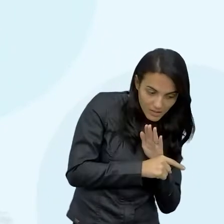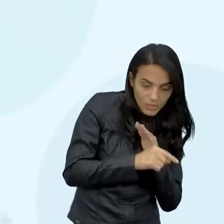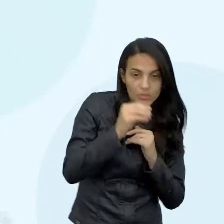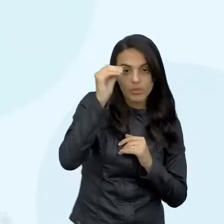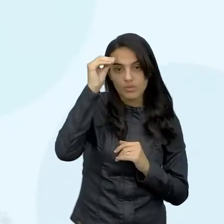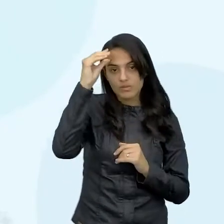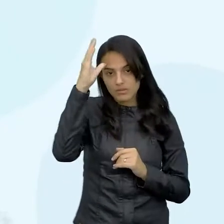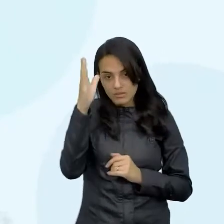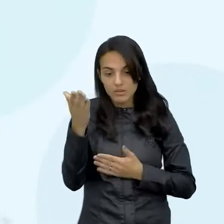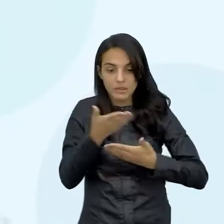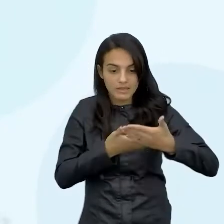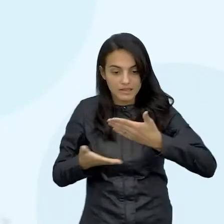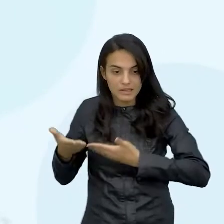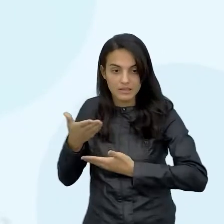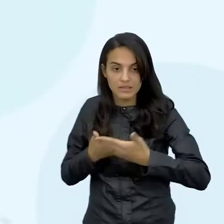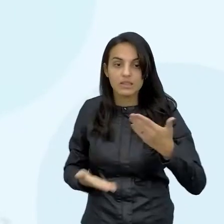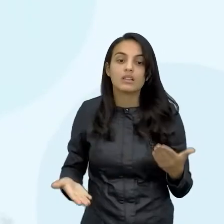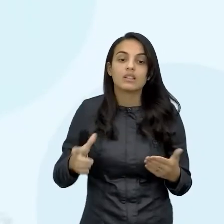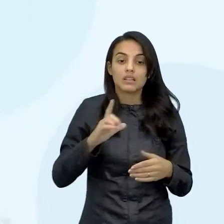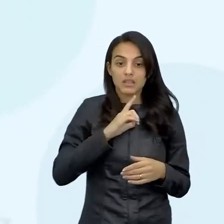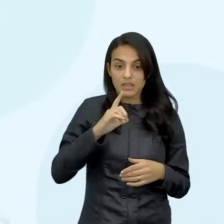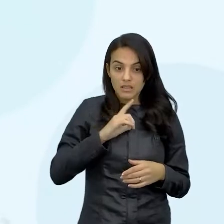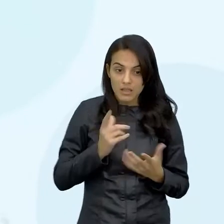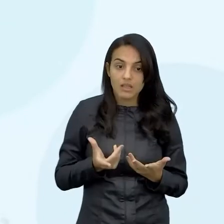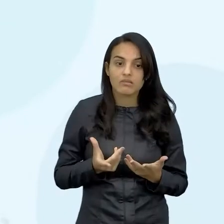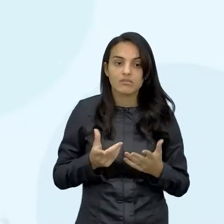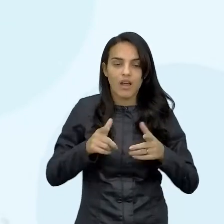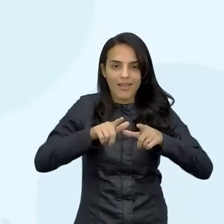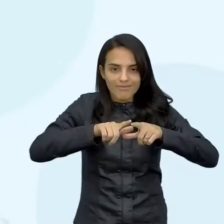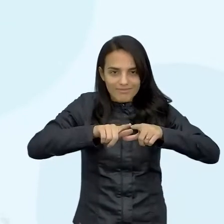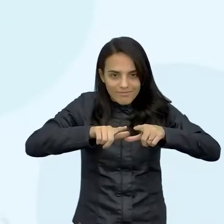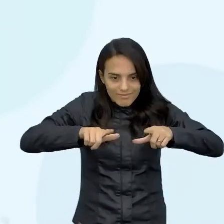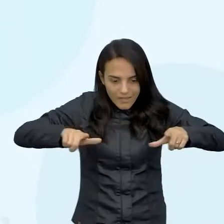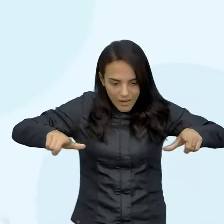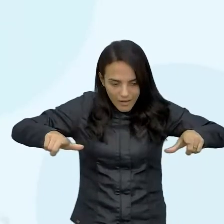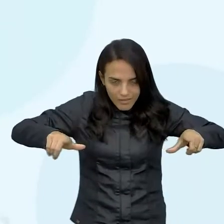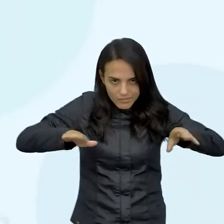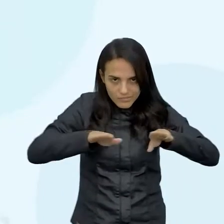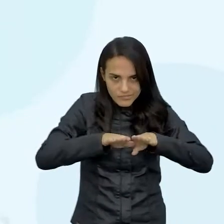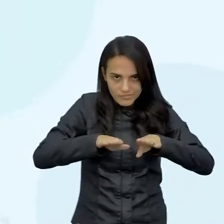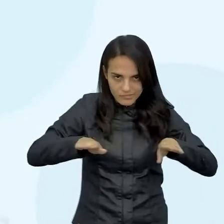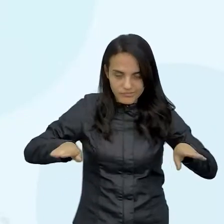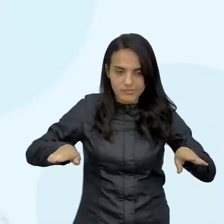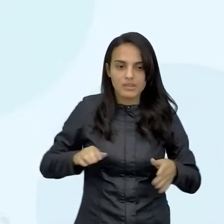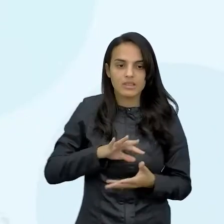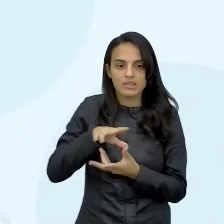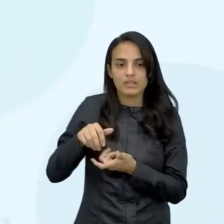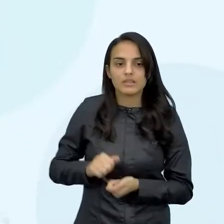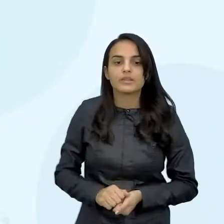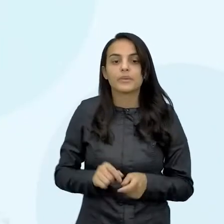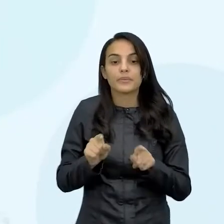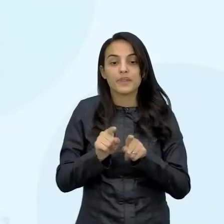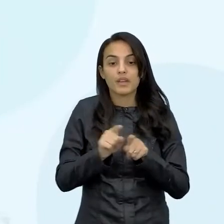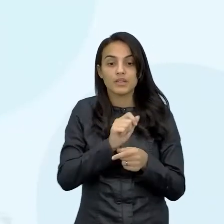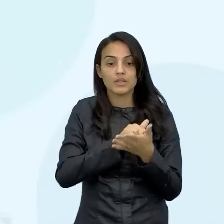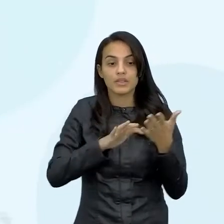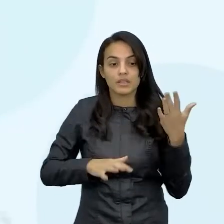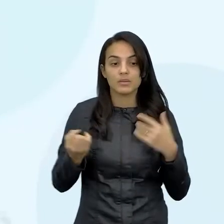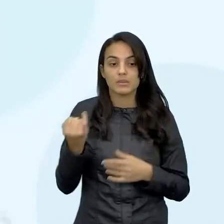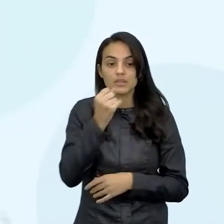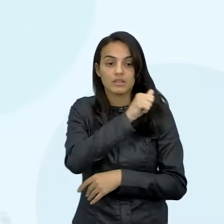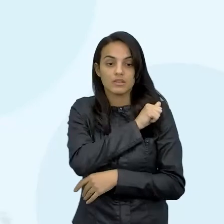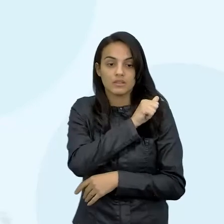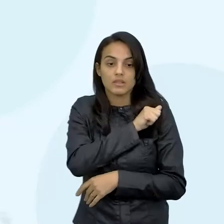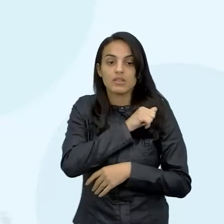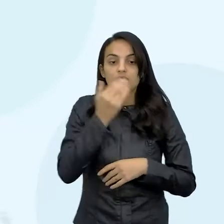conhecimentos sobre as interações existentes na superfície da Terra. Para essa atividade, é importante que os estudantes